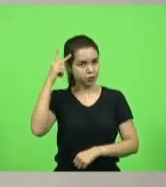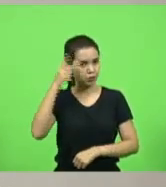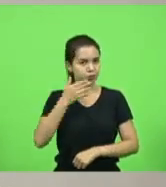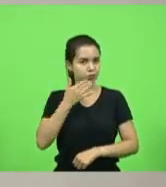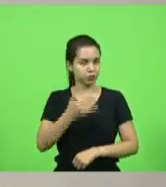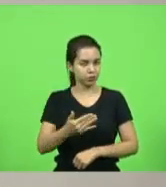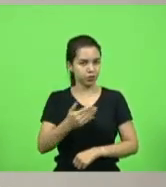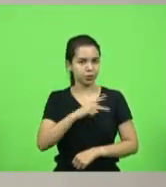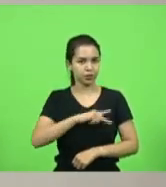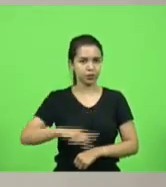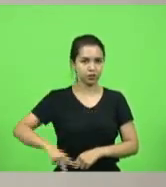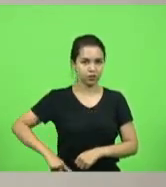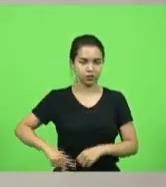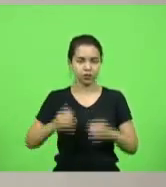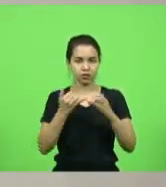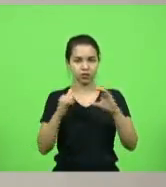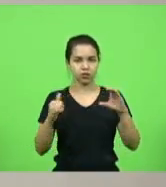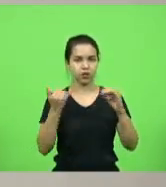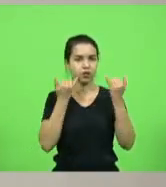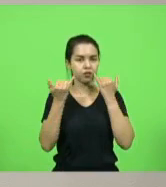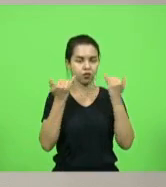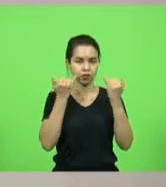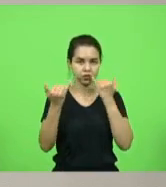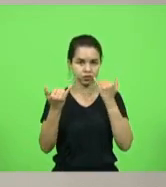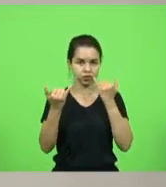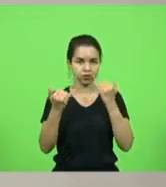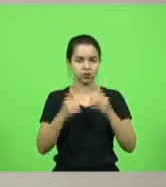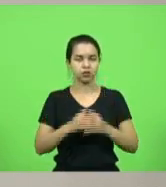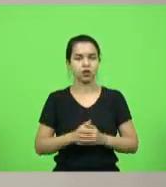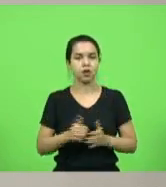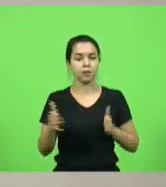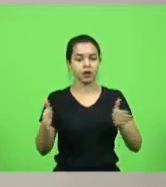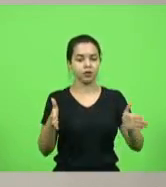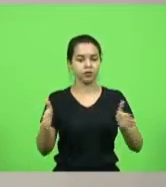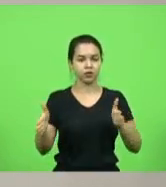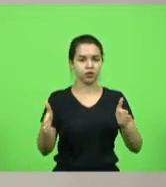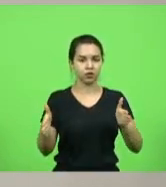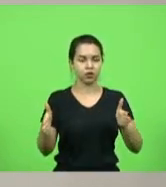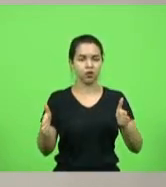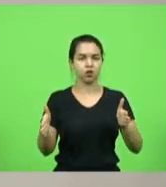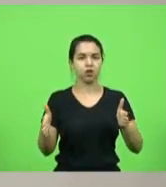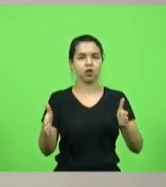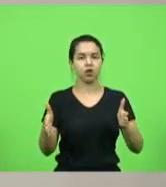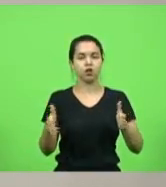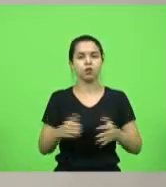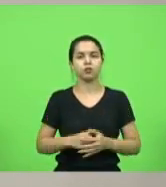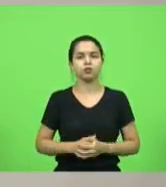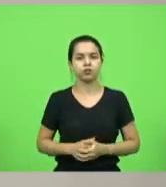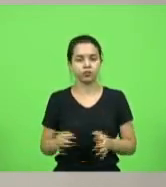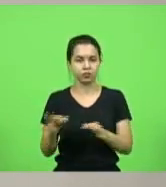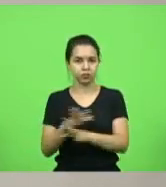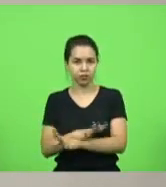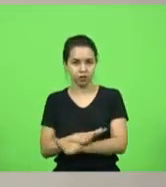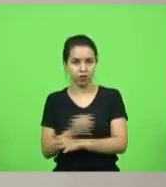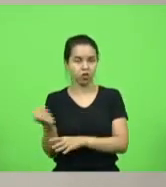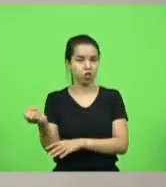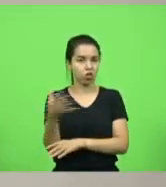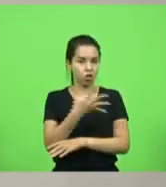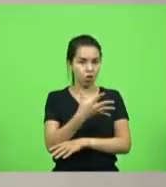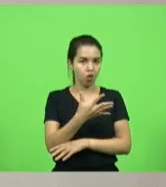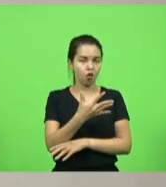Celesc informações acerca da previsão de entrega da nova rede de distribuição de energia elétrica para o